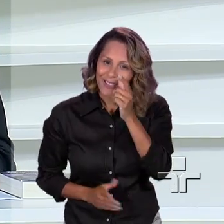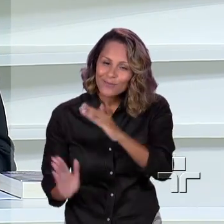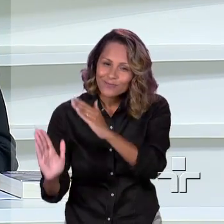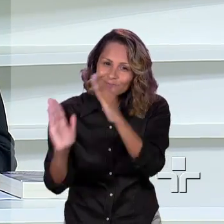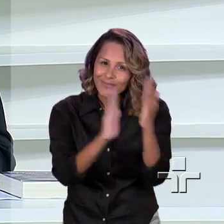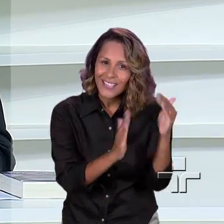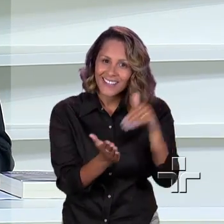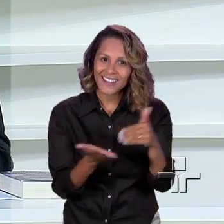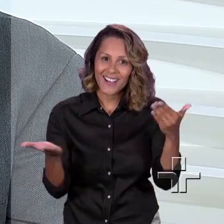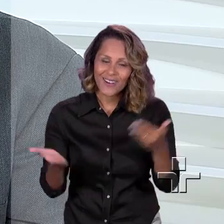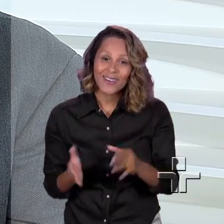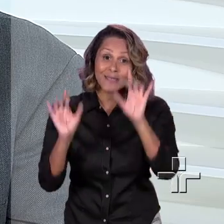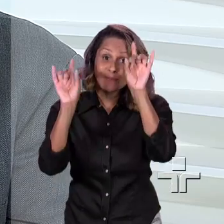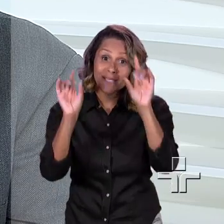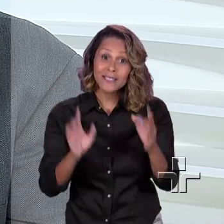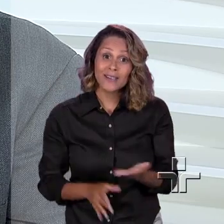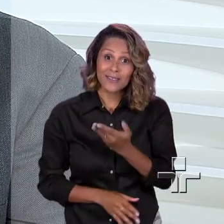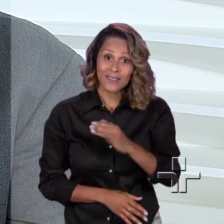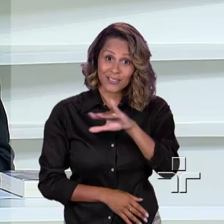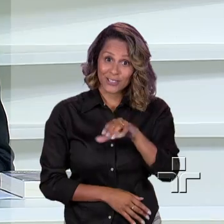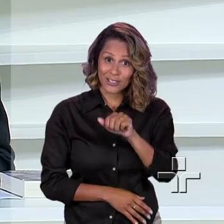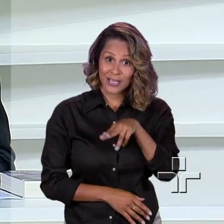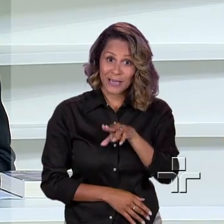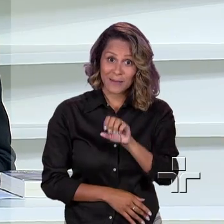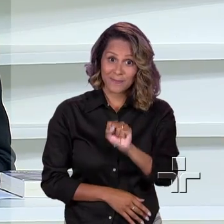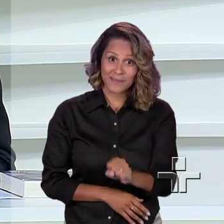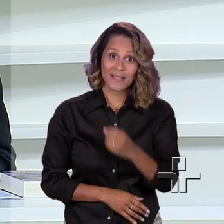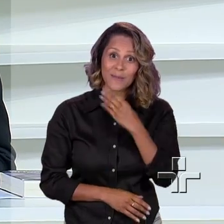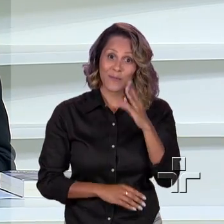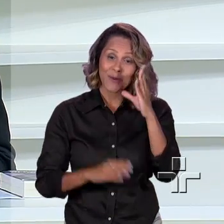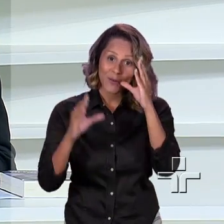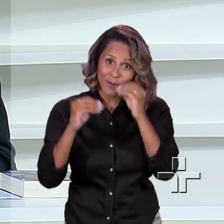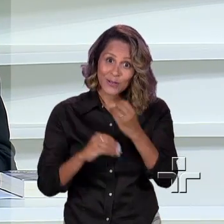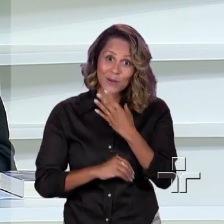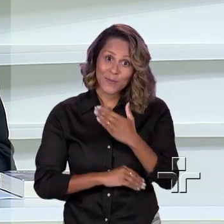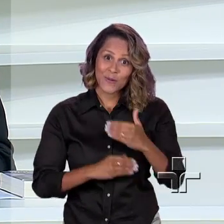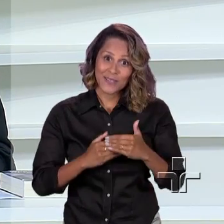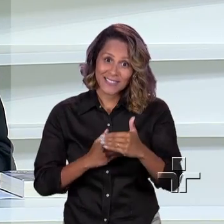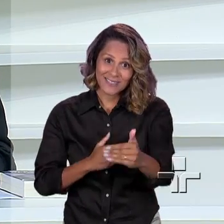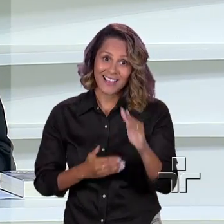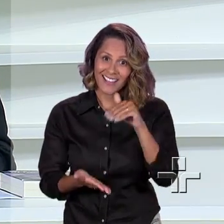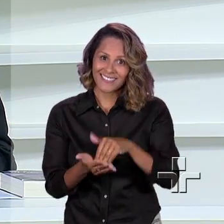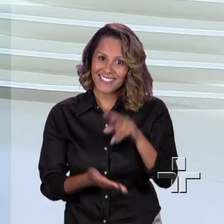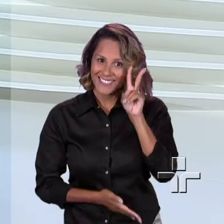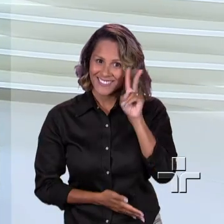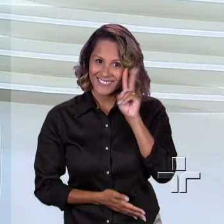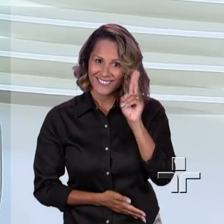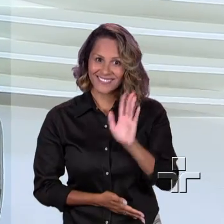especialmente ao James Green. Boa noite, boa semana a todos e até a próxima segunda.